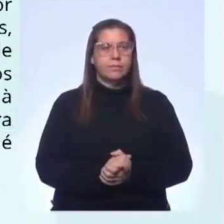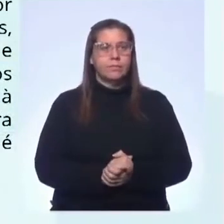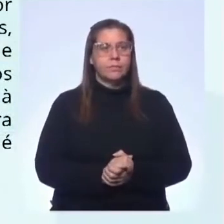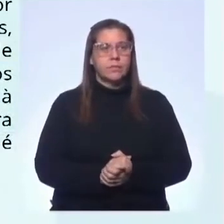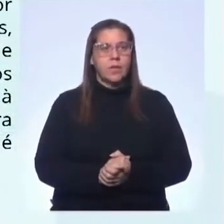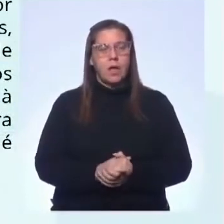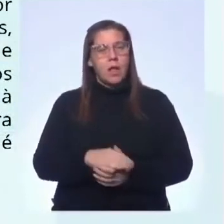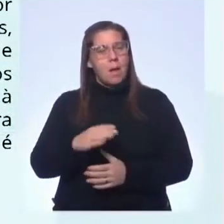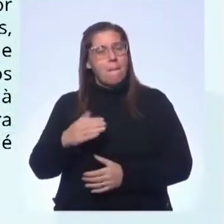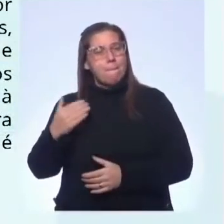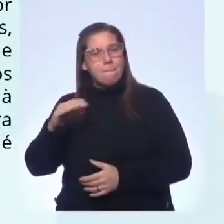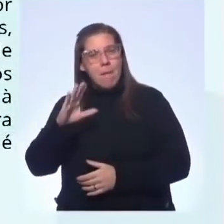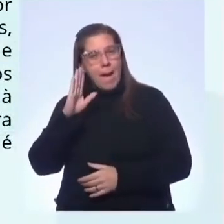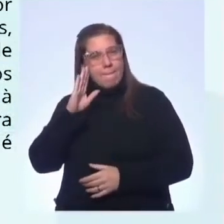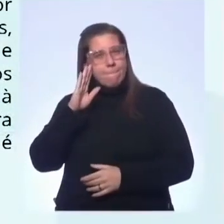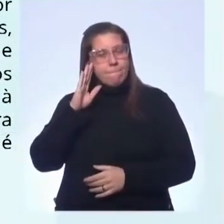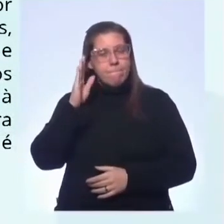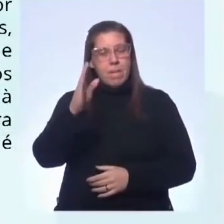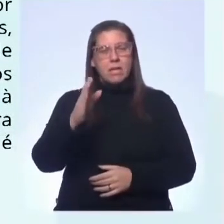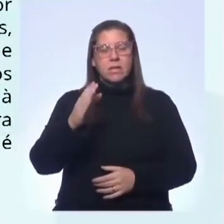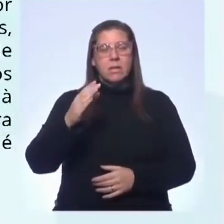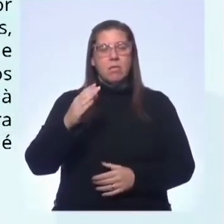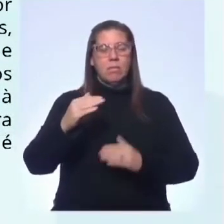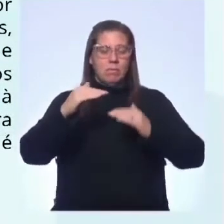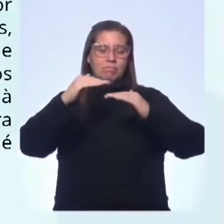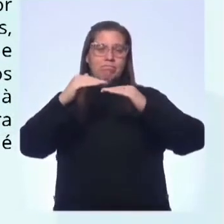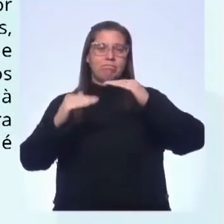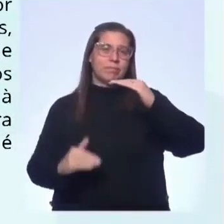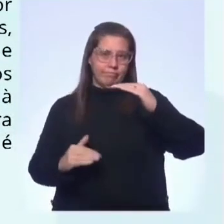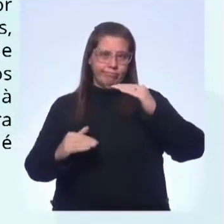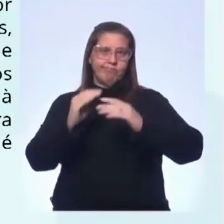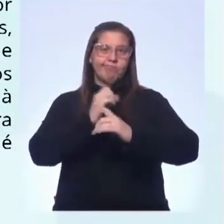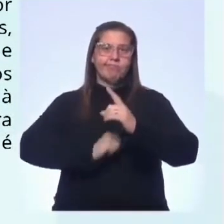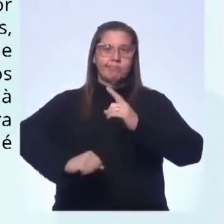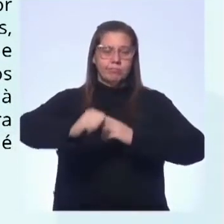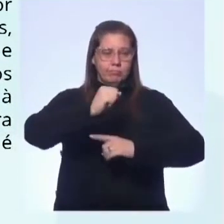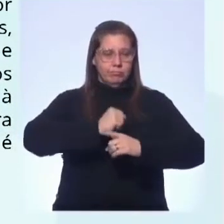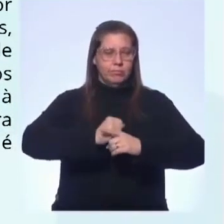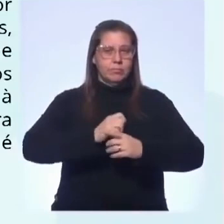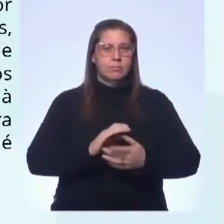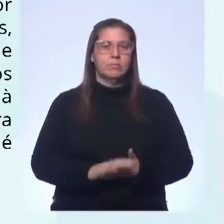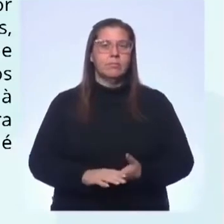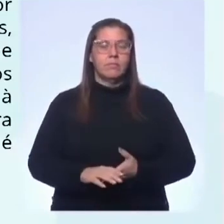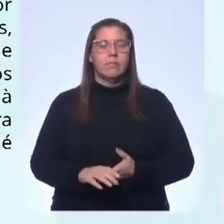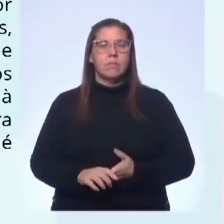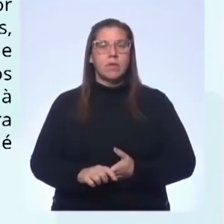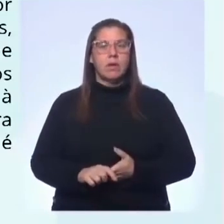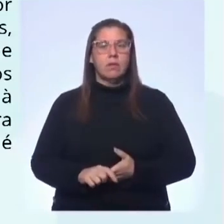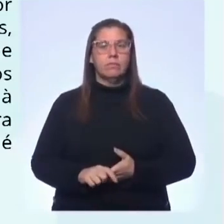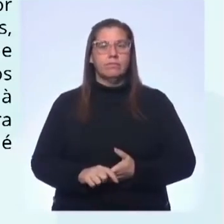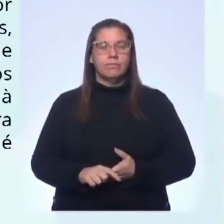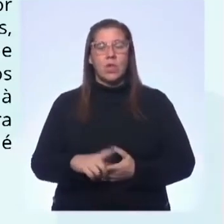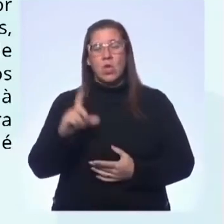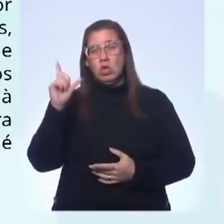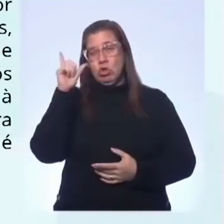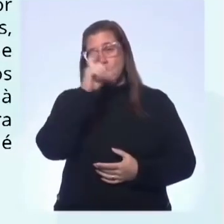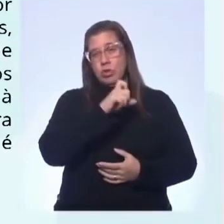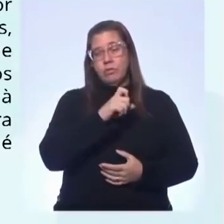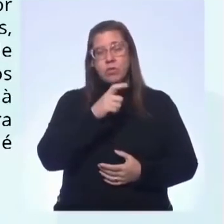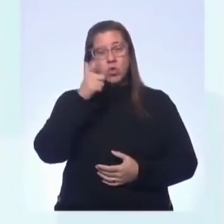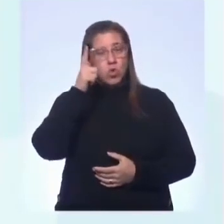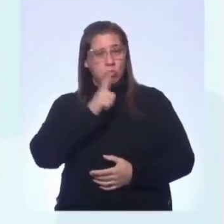mais importantes da desigualdade social e sua parte promotora. A dificuldade de acesso aos serviços